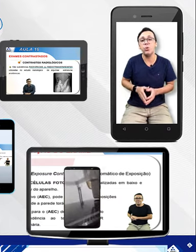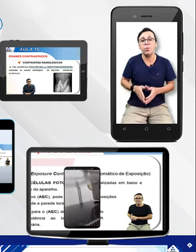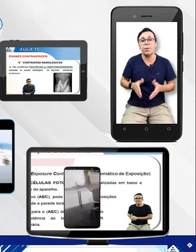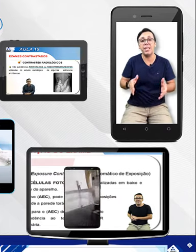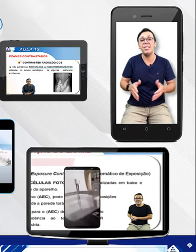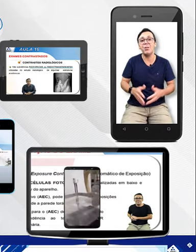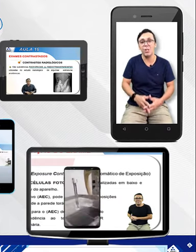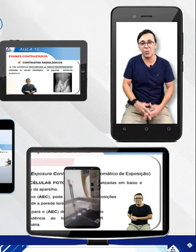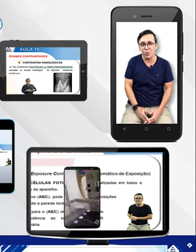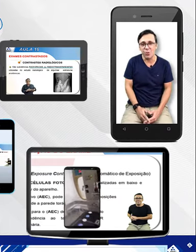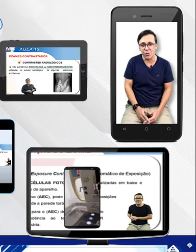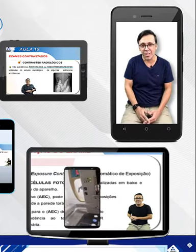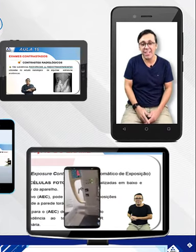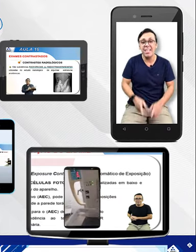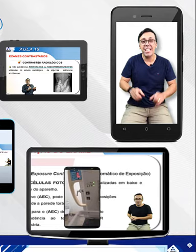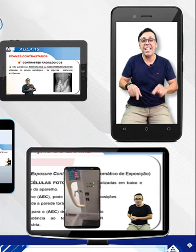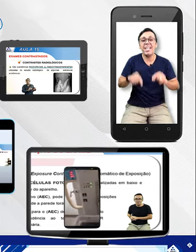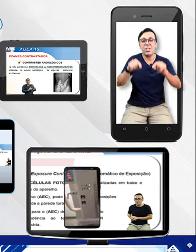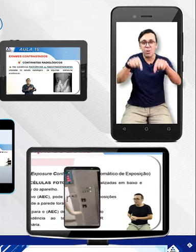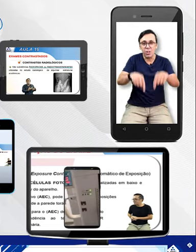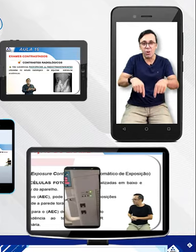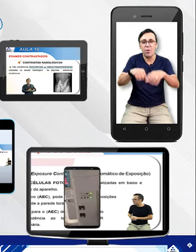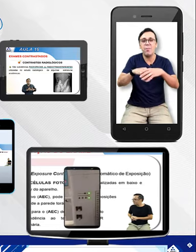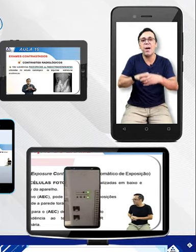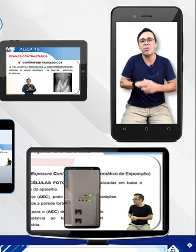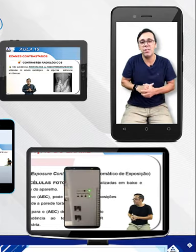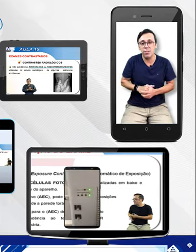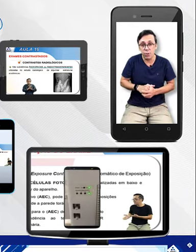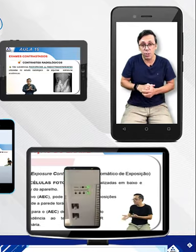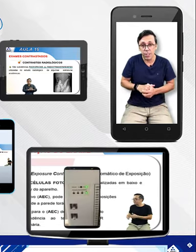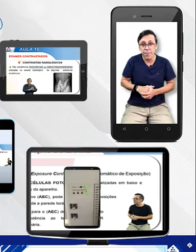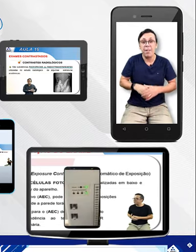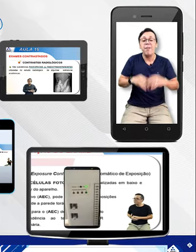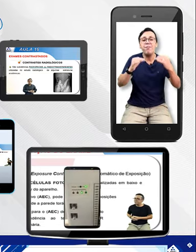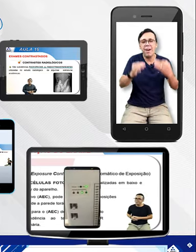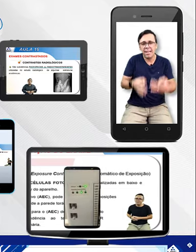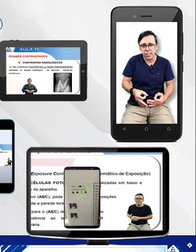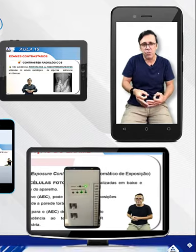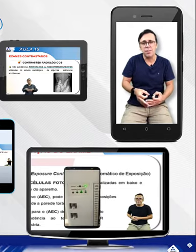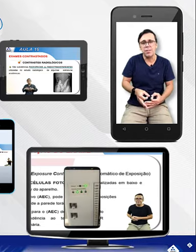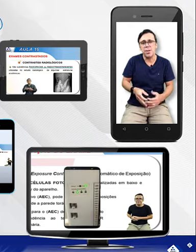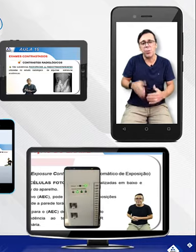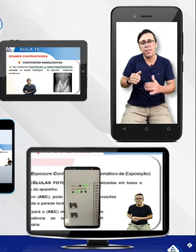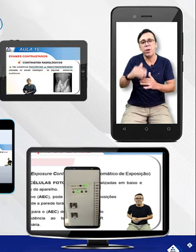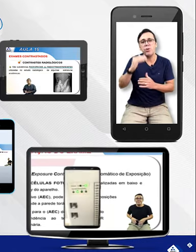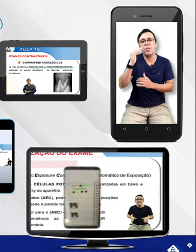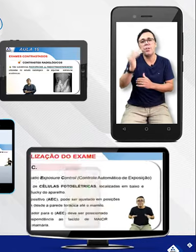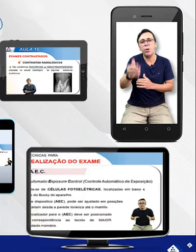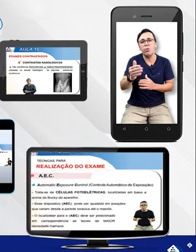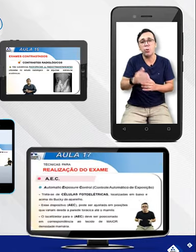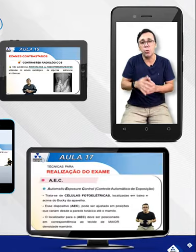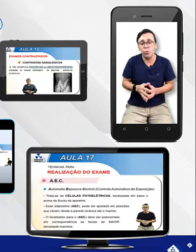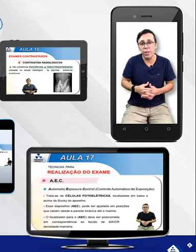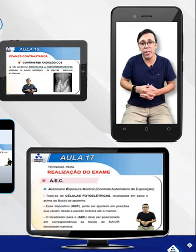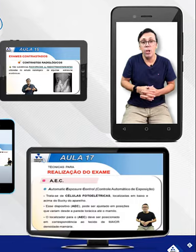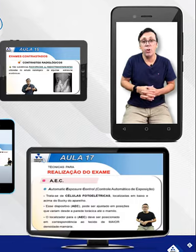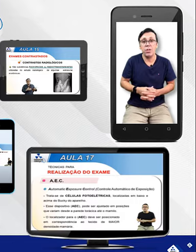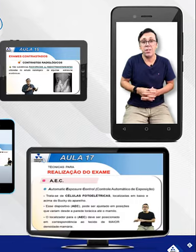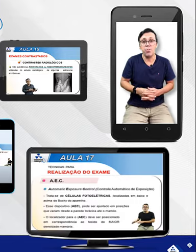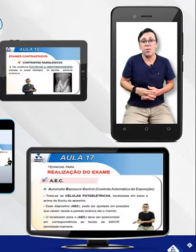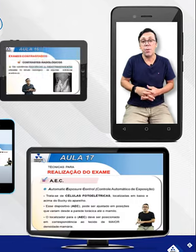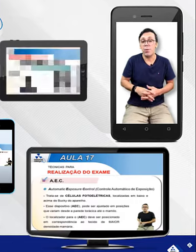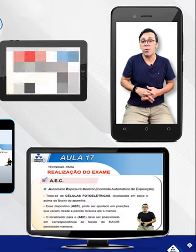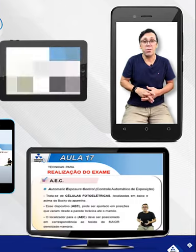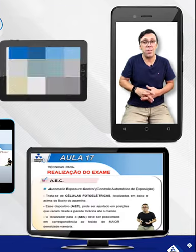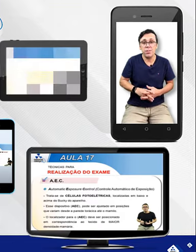ele é gratuito para quem terminar o curso, ok? Clica nesse botão logo abaixo desse vídeo aqui. Faça a sua inscrição, porque até o dia 31 de outubro aí